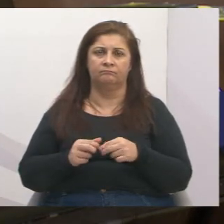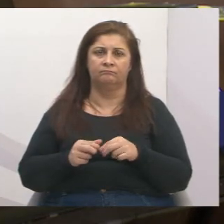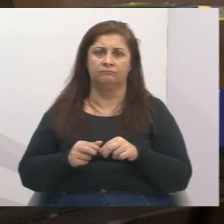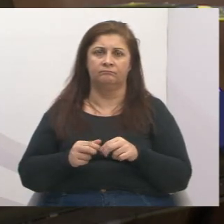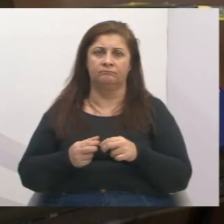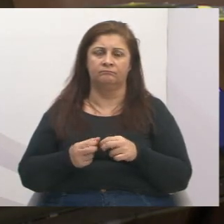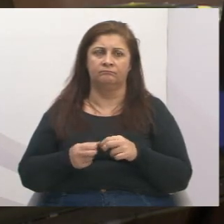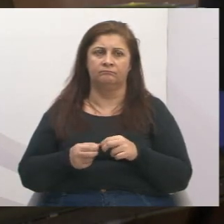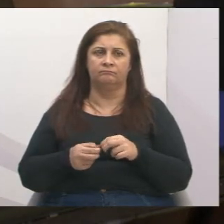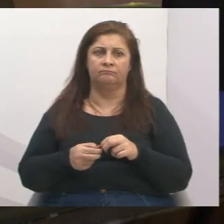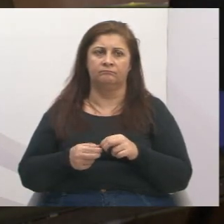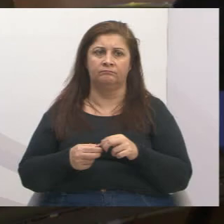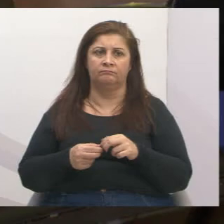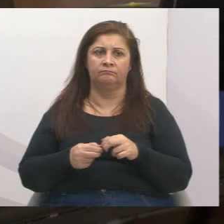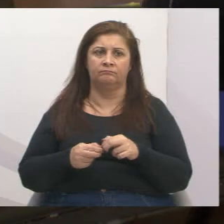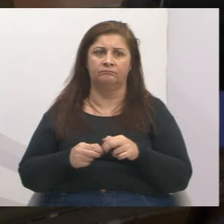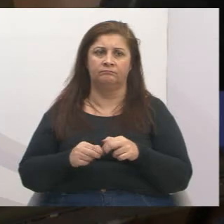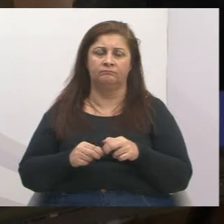inconstitucional.